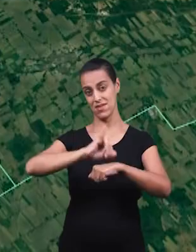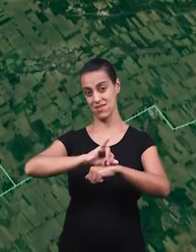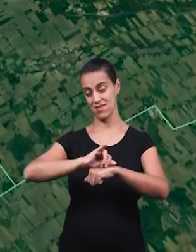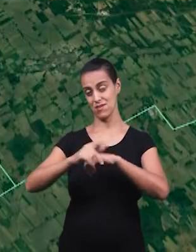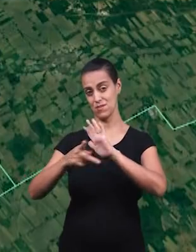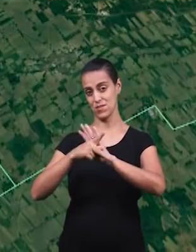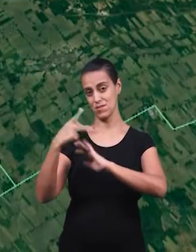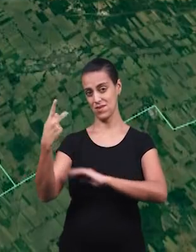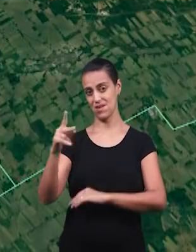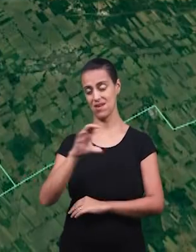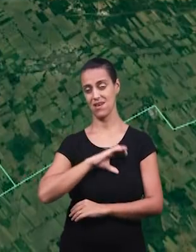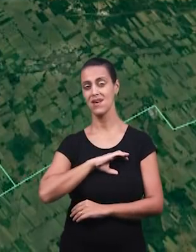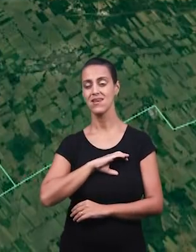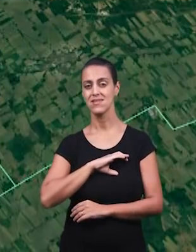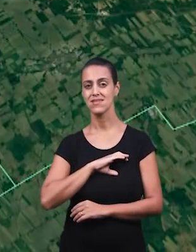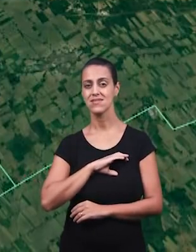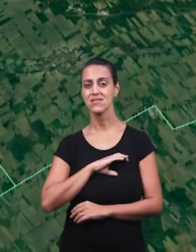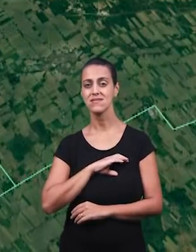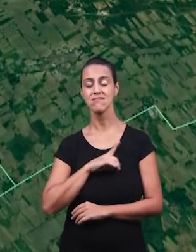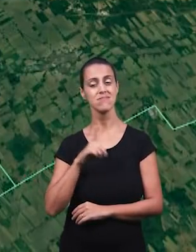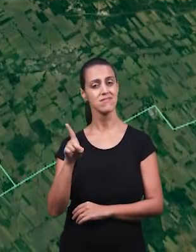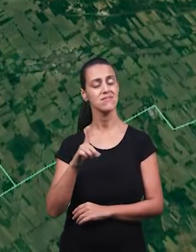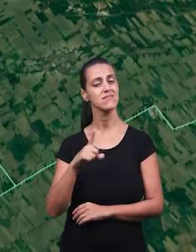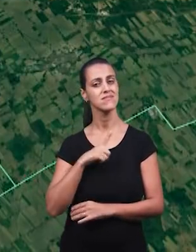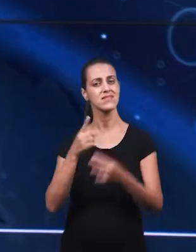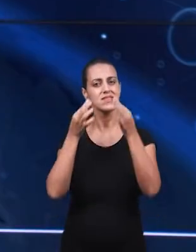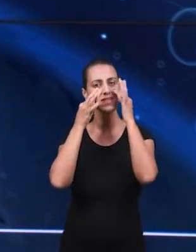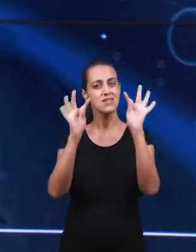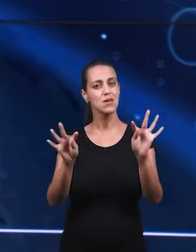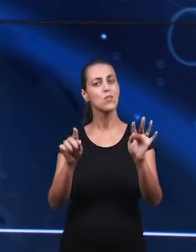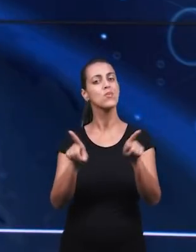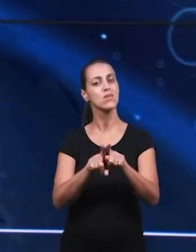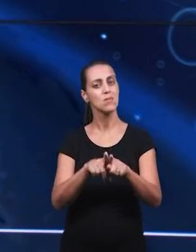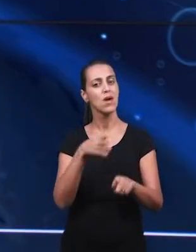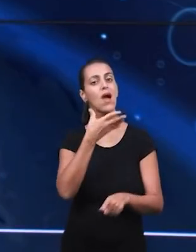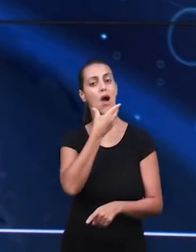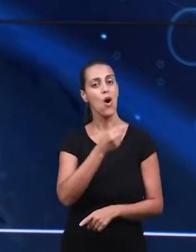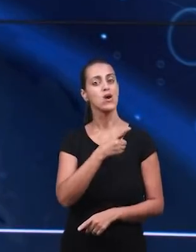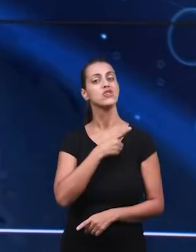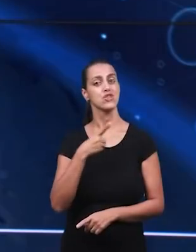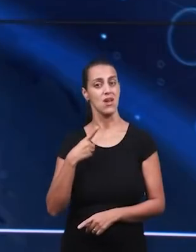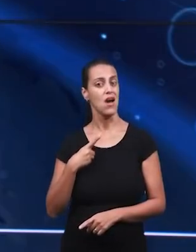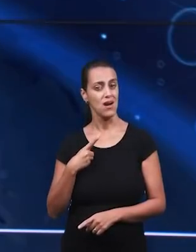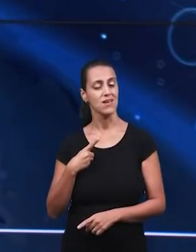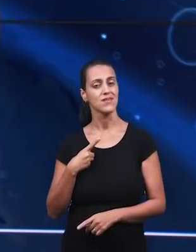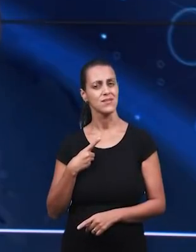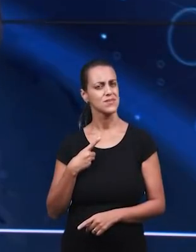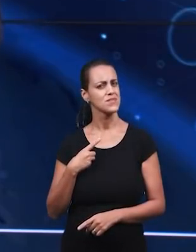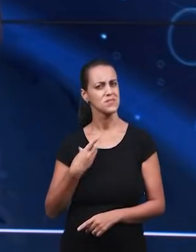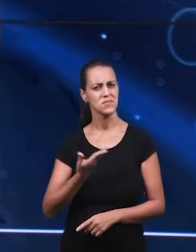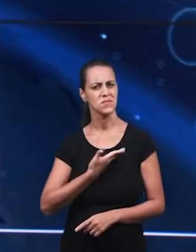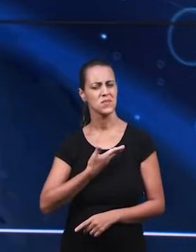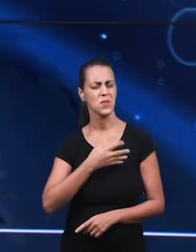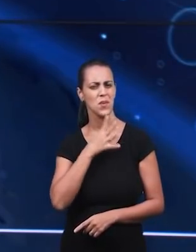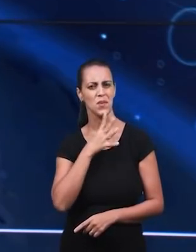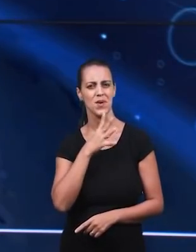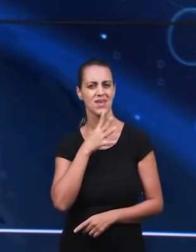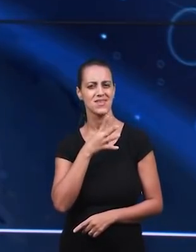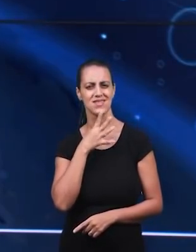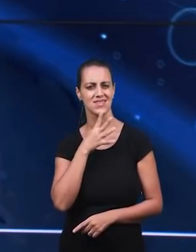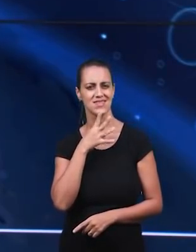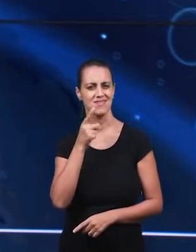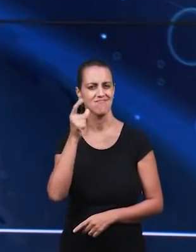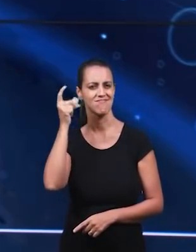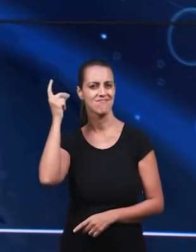Ottawa e nós vamos ter um testemunho ali também de um diácono. Só que esse diácono é um companheiro nosso, muito conhecido, que é o